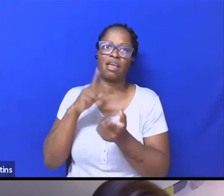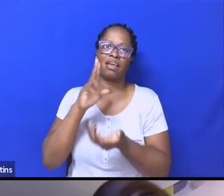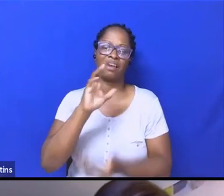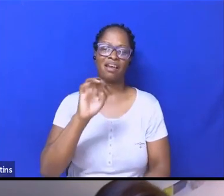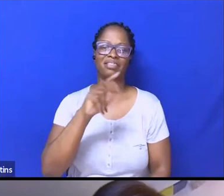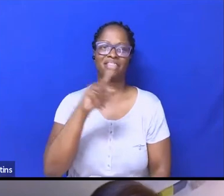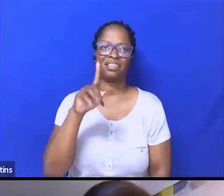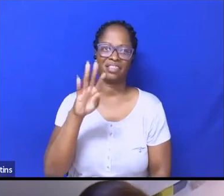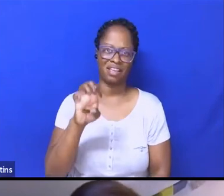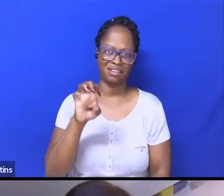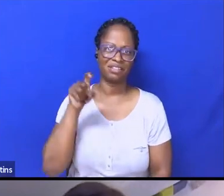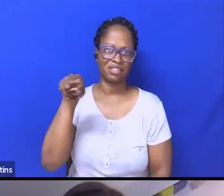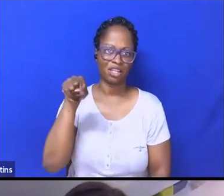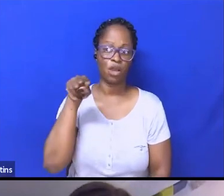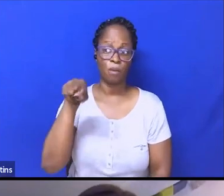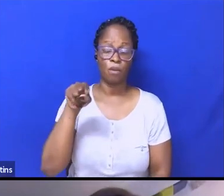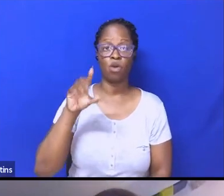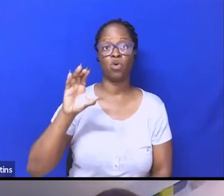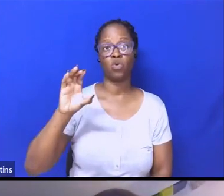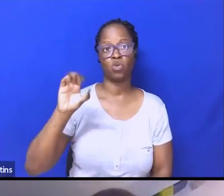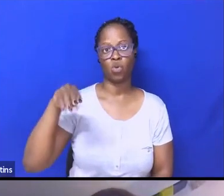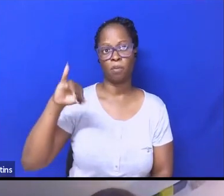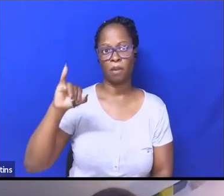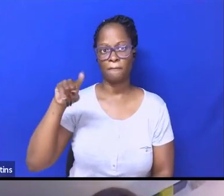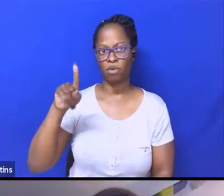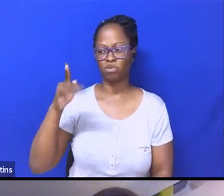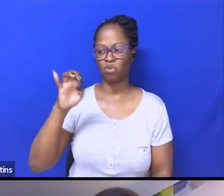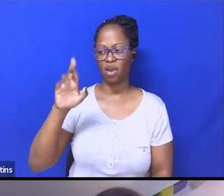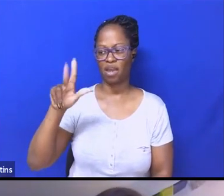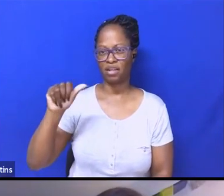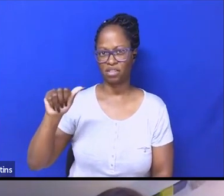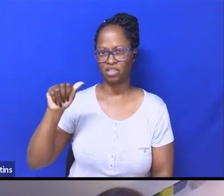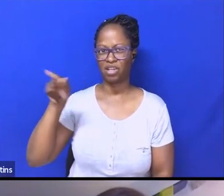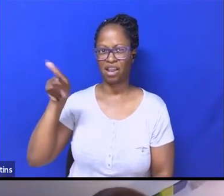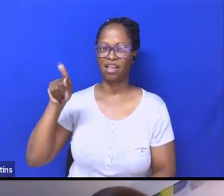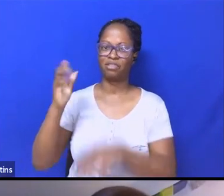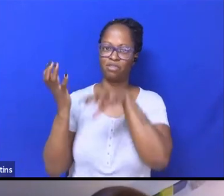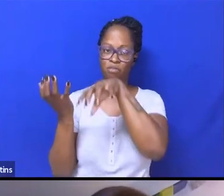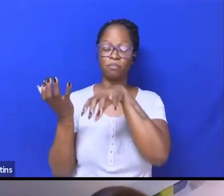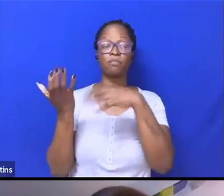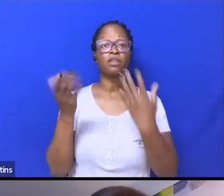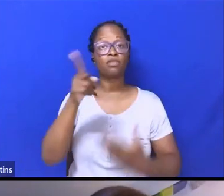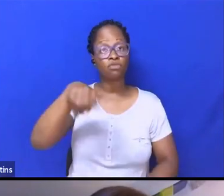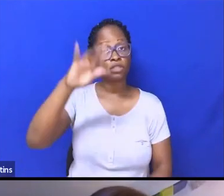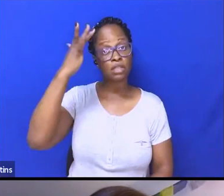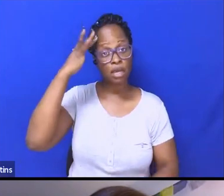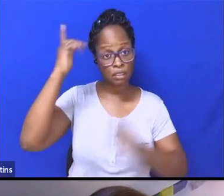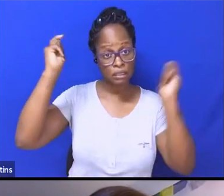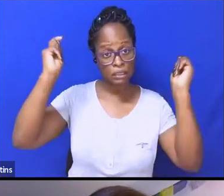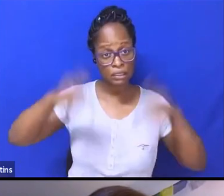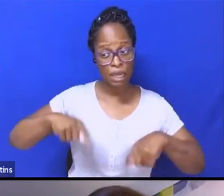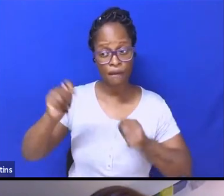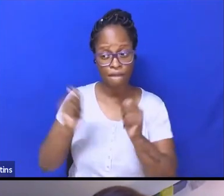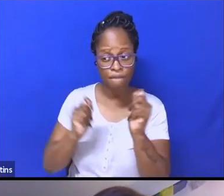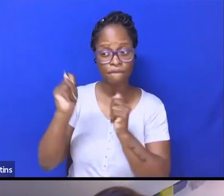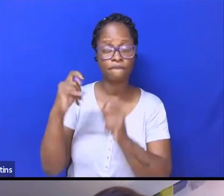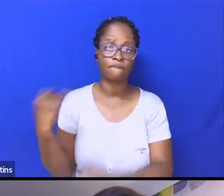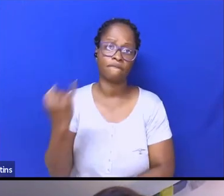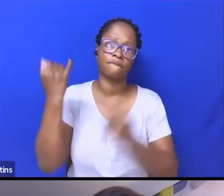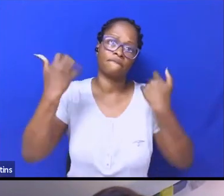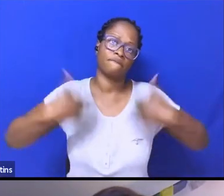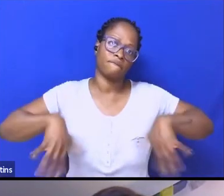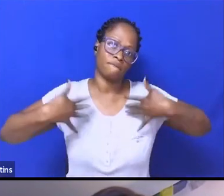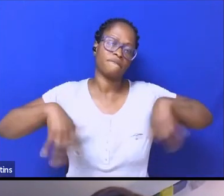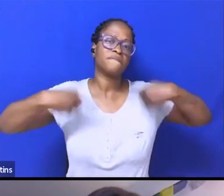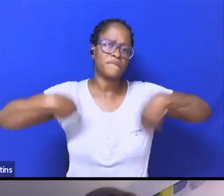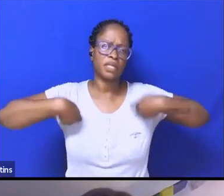catarse.me barra elas no congresso se vocês enfim acham que esse monitoramento é importante que a gente precisa de fato